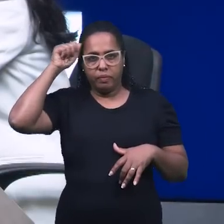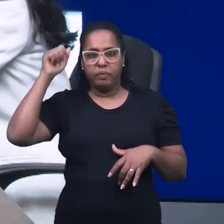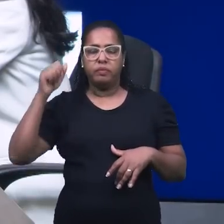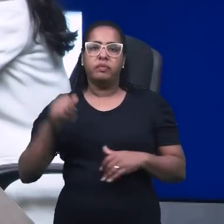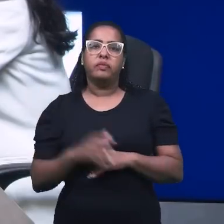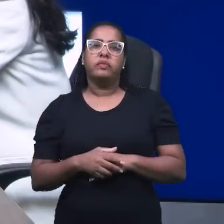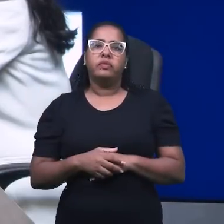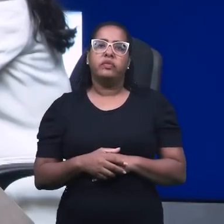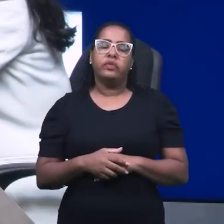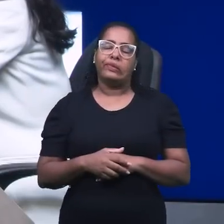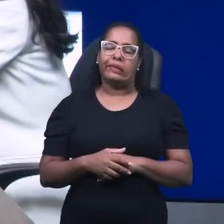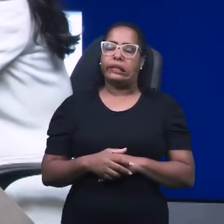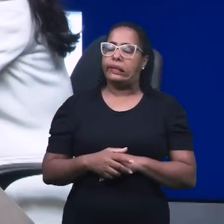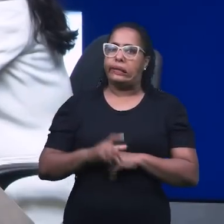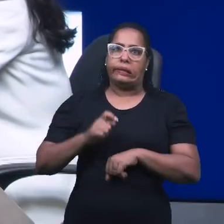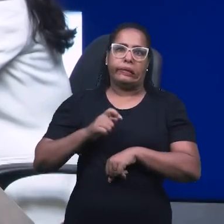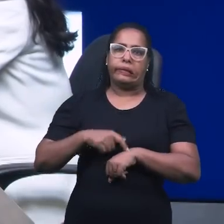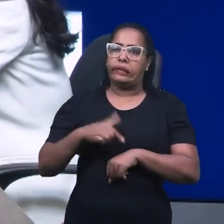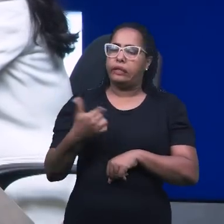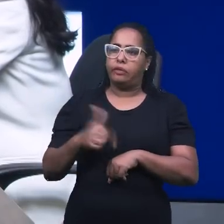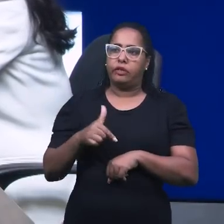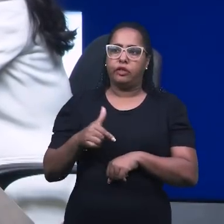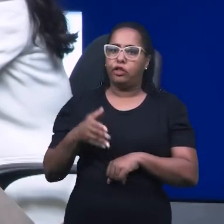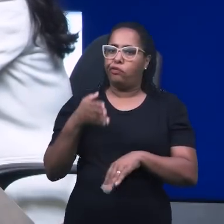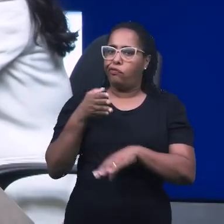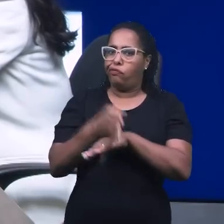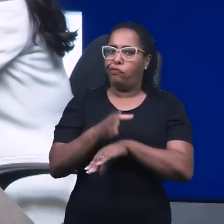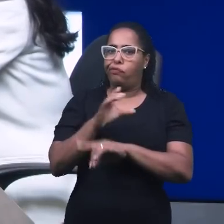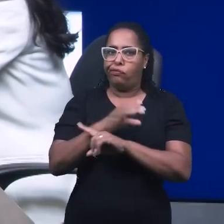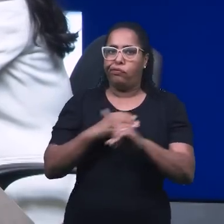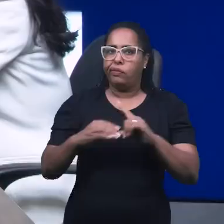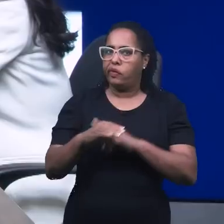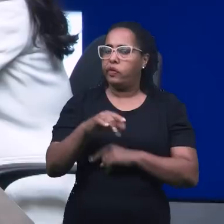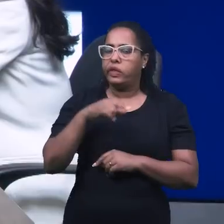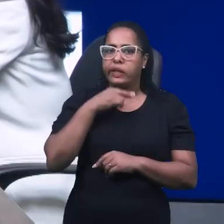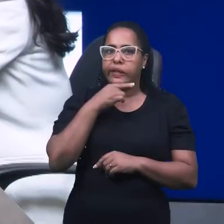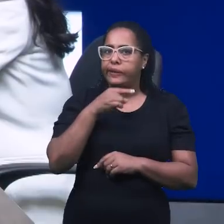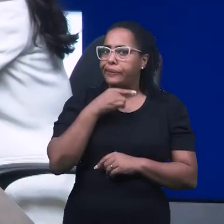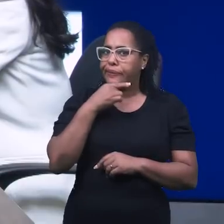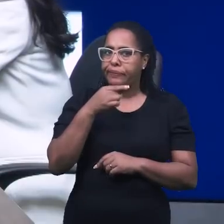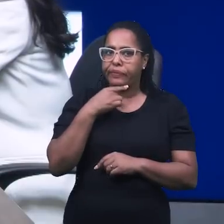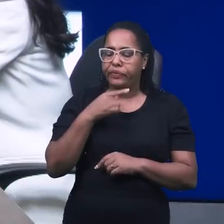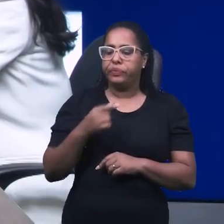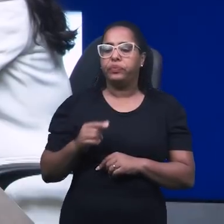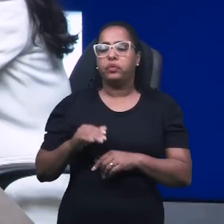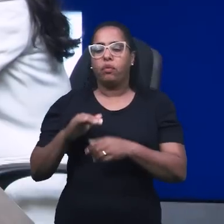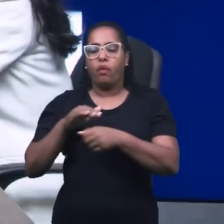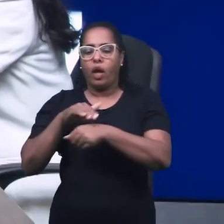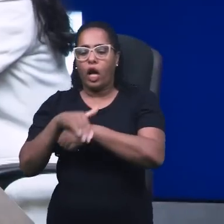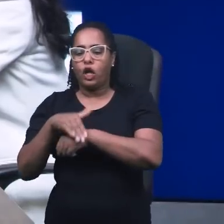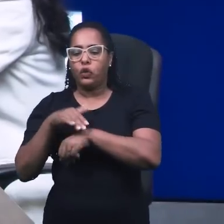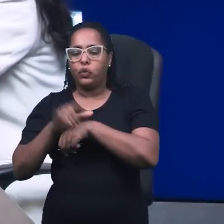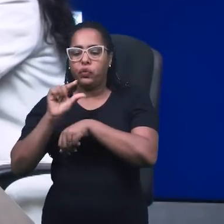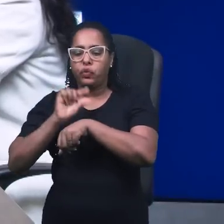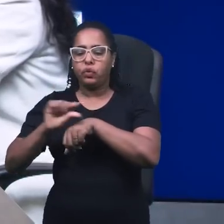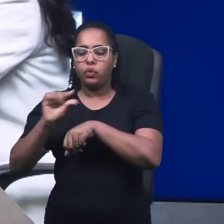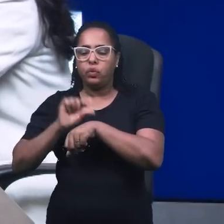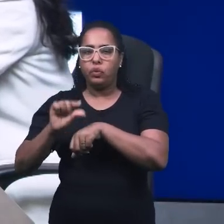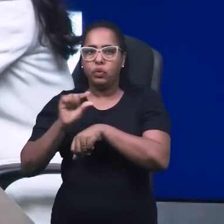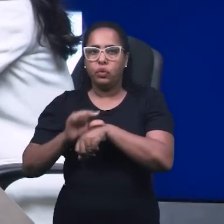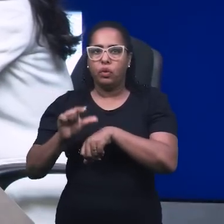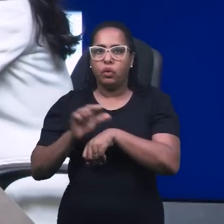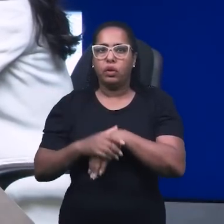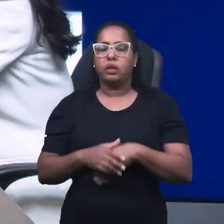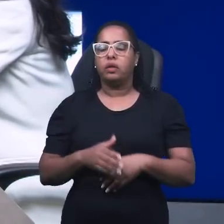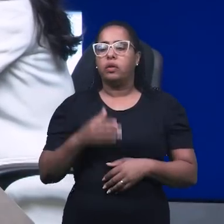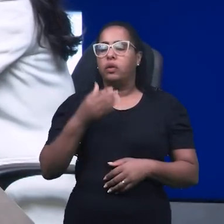eu tinha menos tempo ainda, né? Eu não podia nem ir ao culto, porque eu fazia à noite o cursinho. Uhum. E